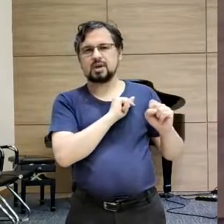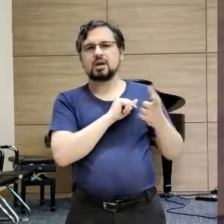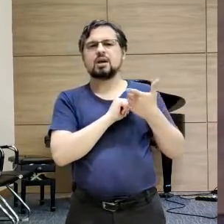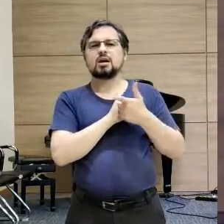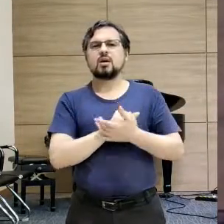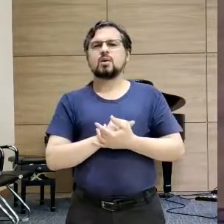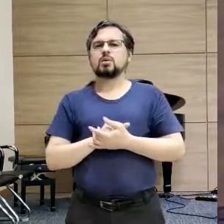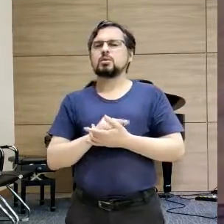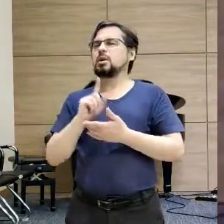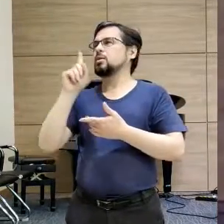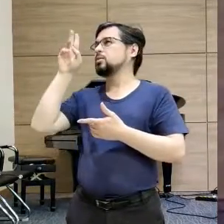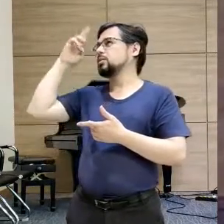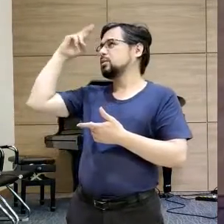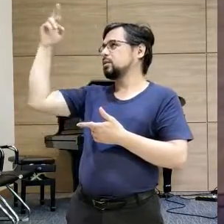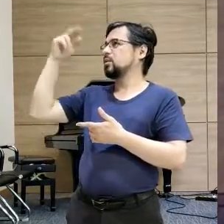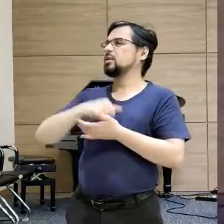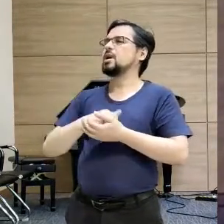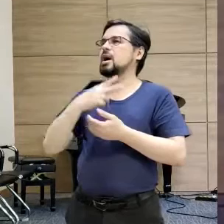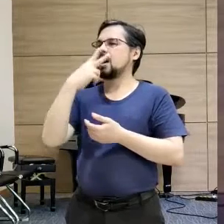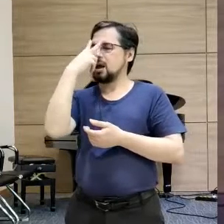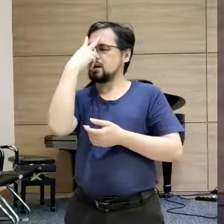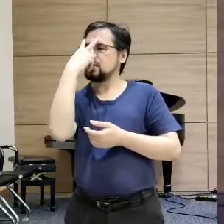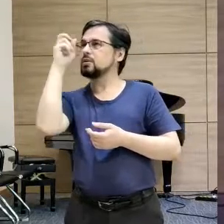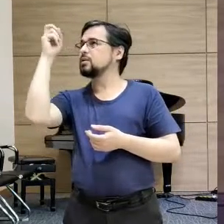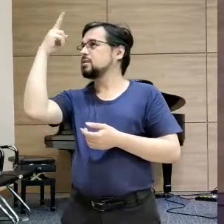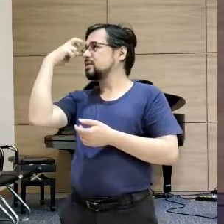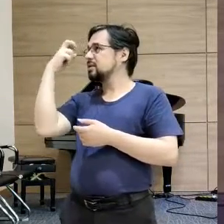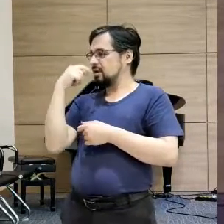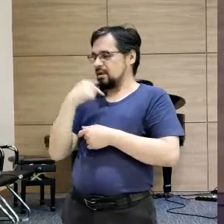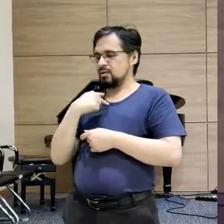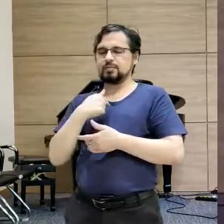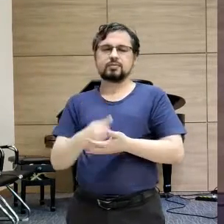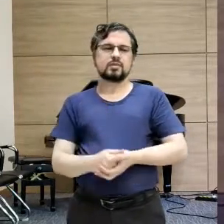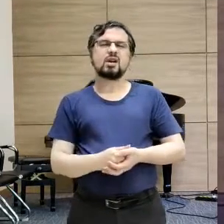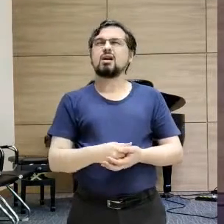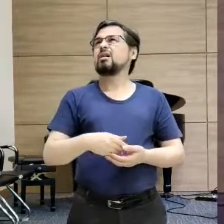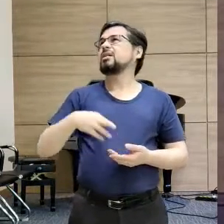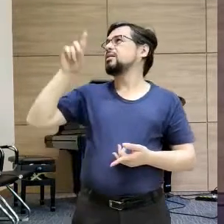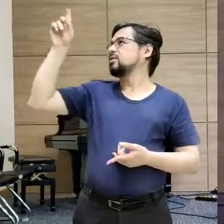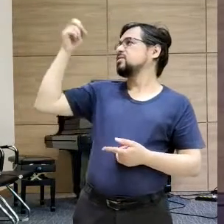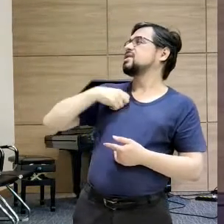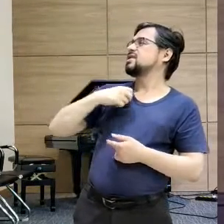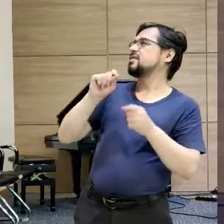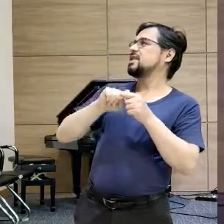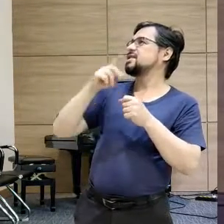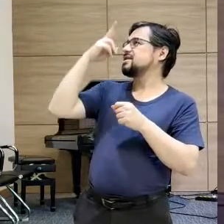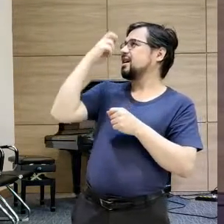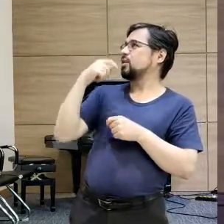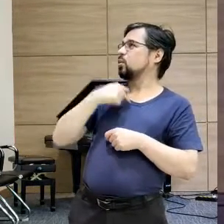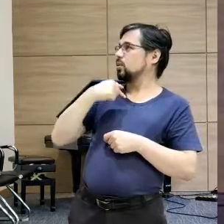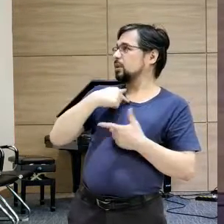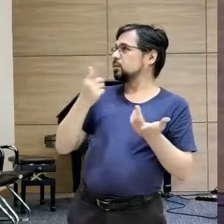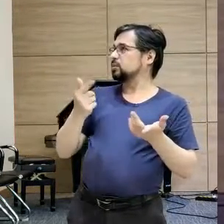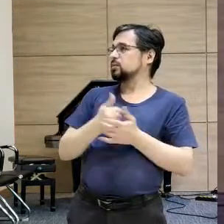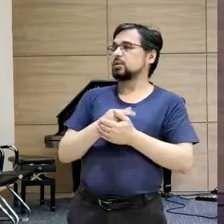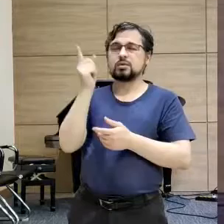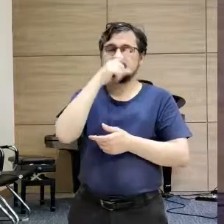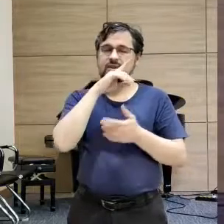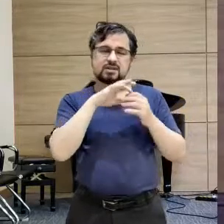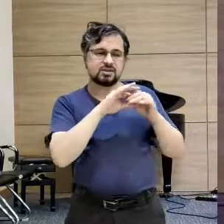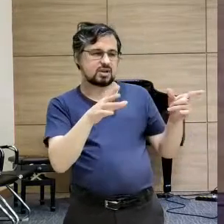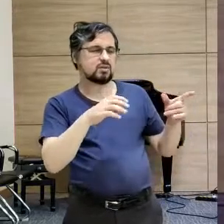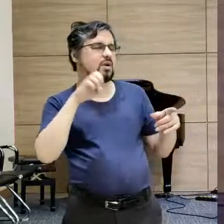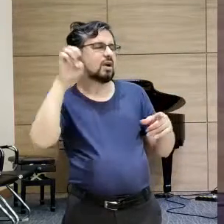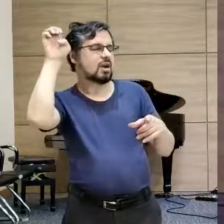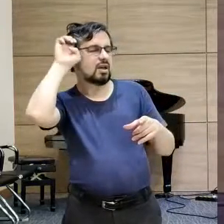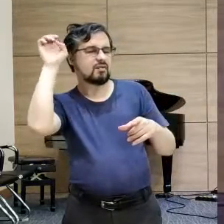me cegar. Porque tem alguns que jogam a culpa em Deus, né? Deus, se você tivesse me cegado, assim como se o Senhor não tivesse permitido Eva